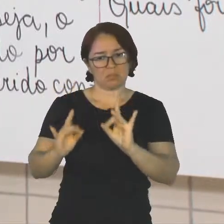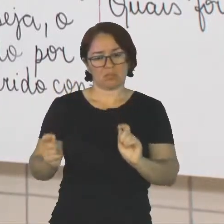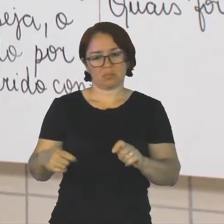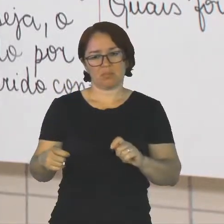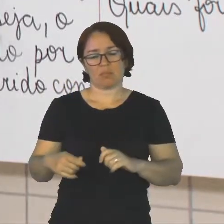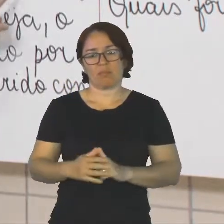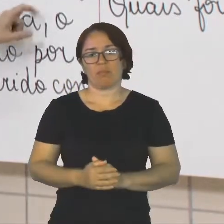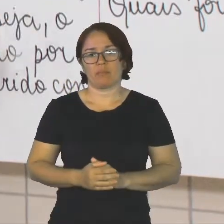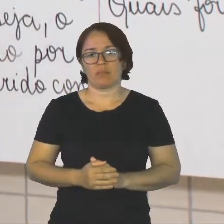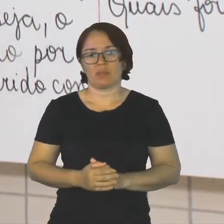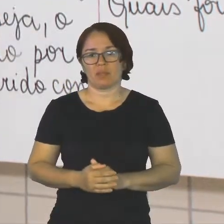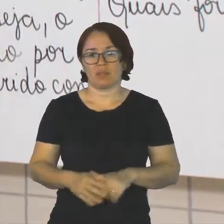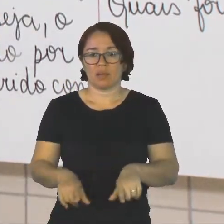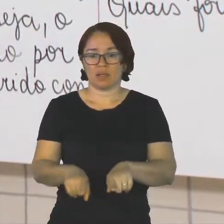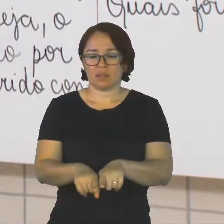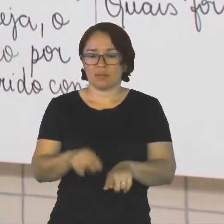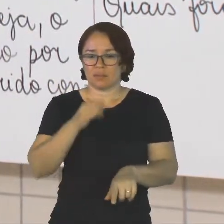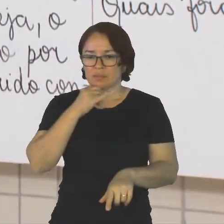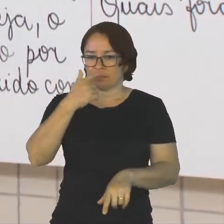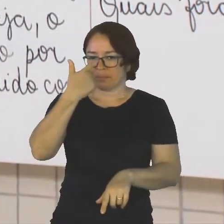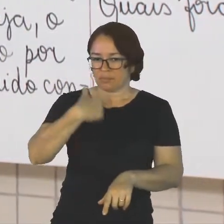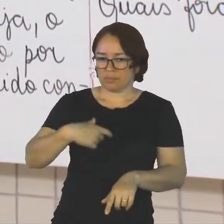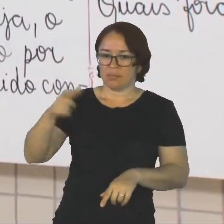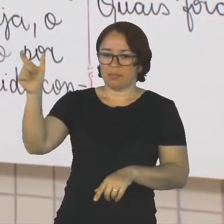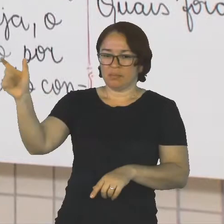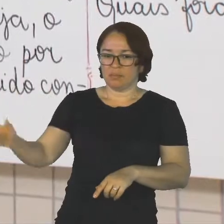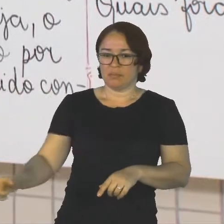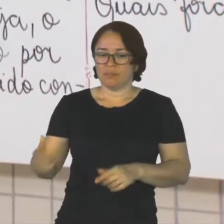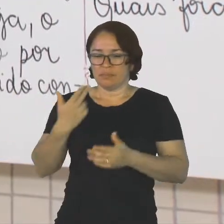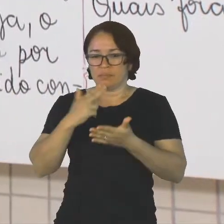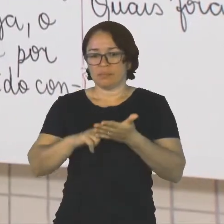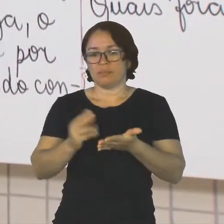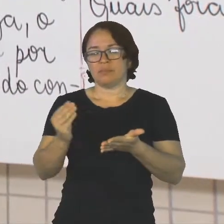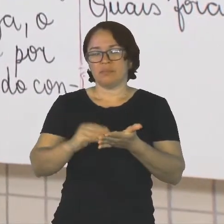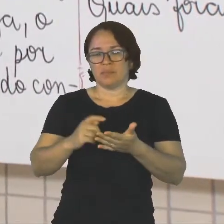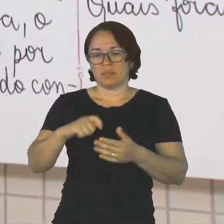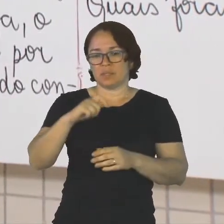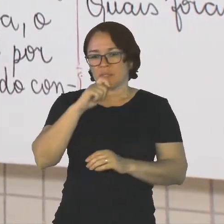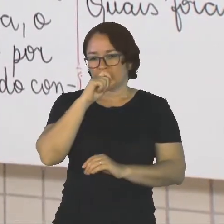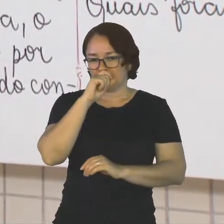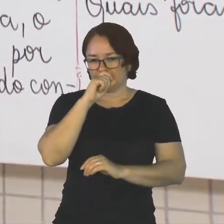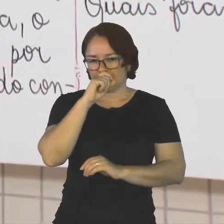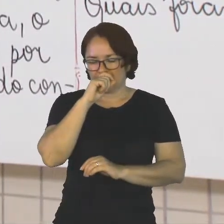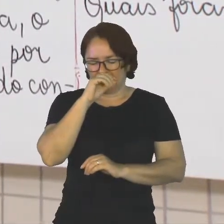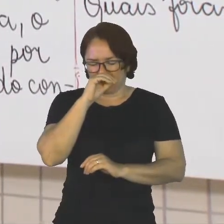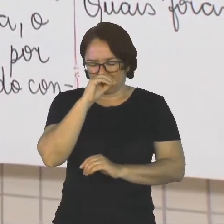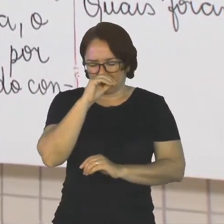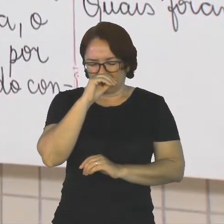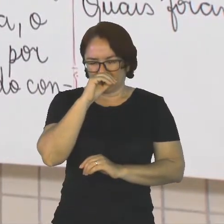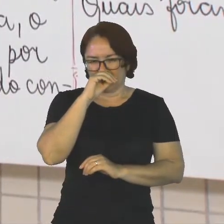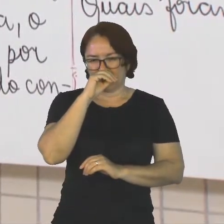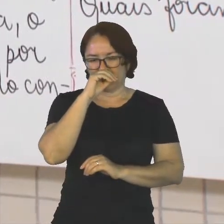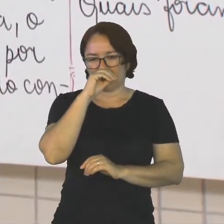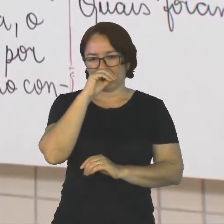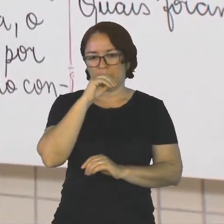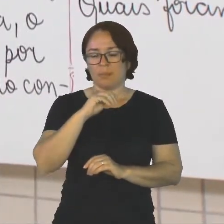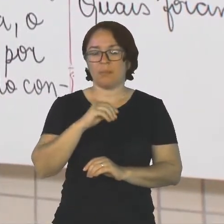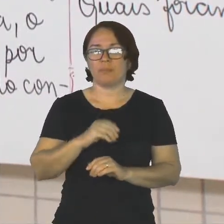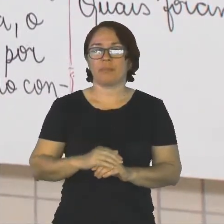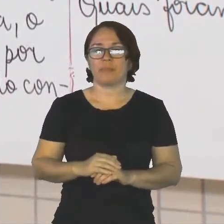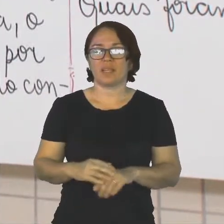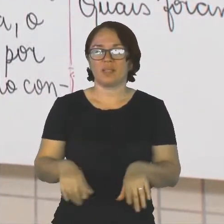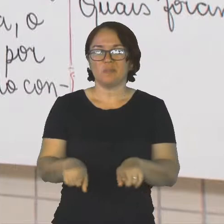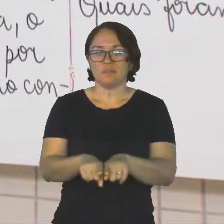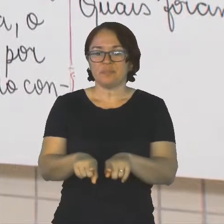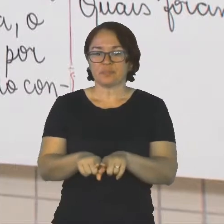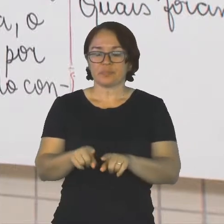os interlocutores da carta e o que cada um faz, ou seja, o papel social